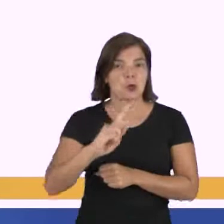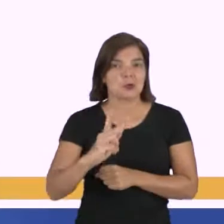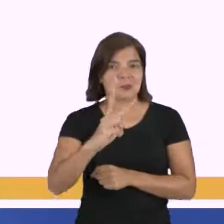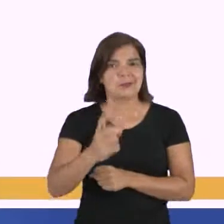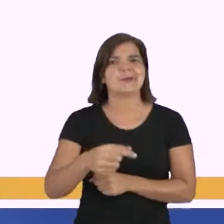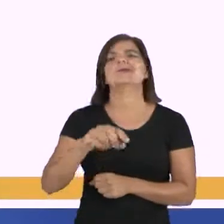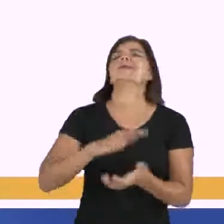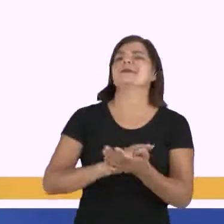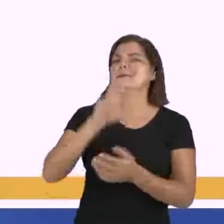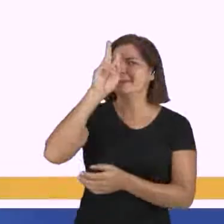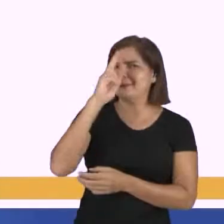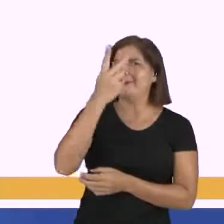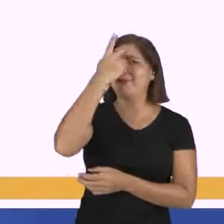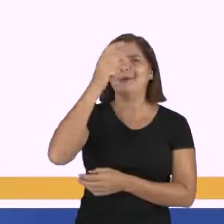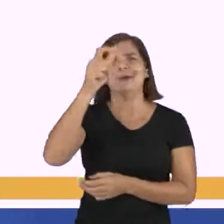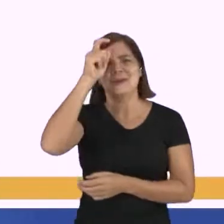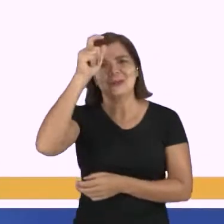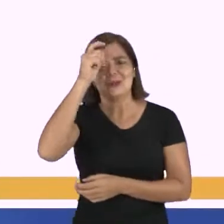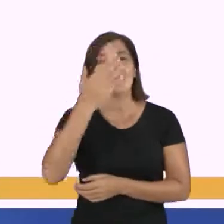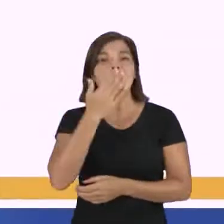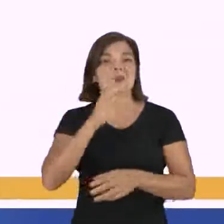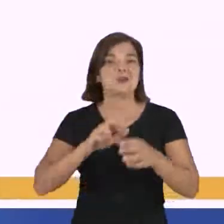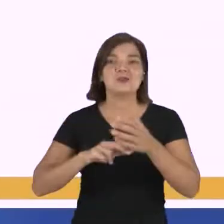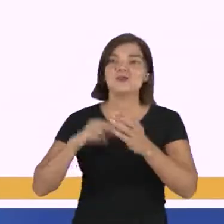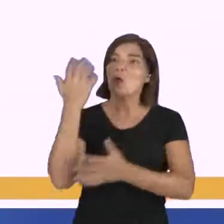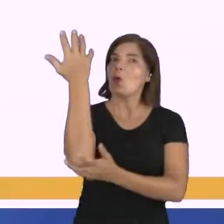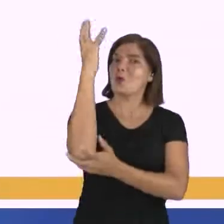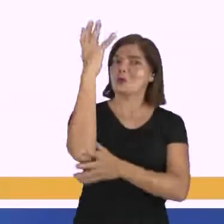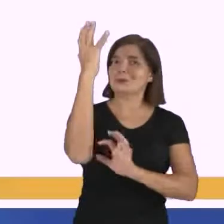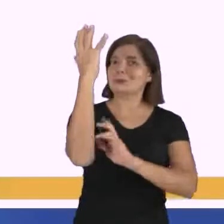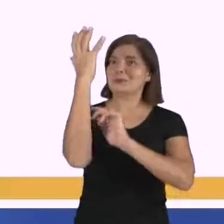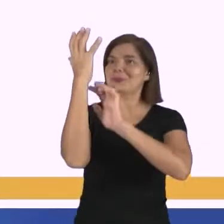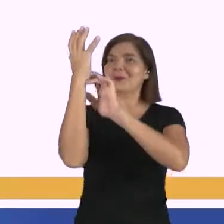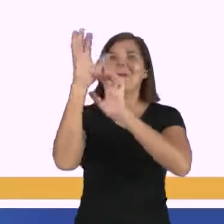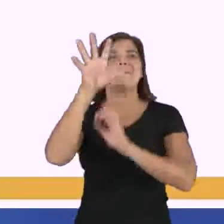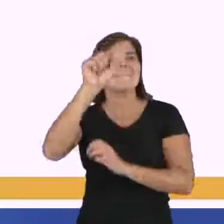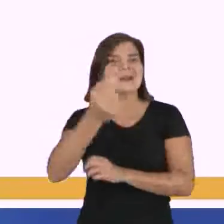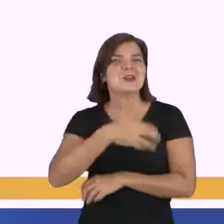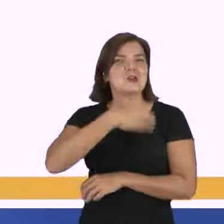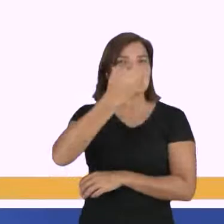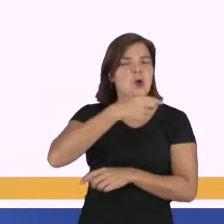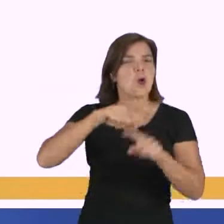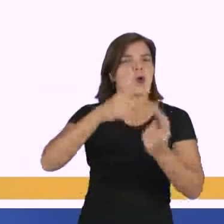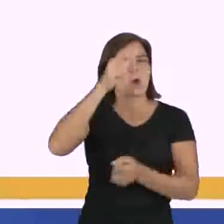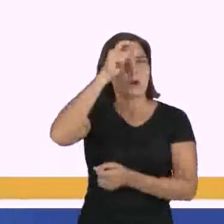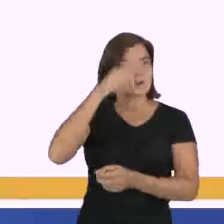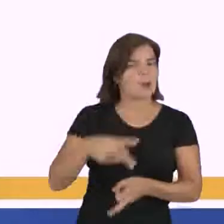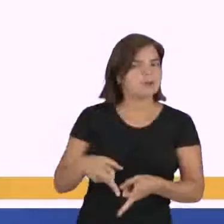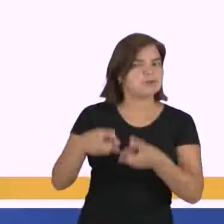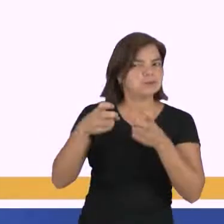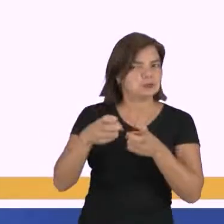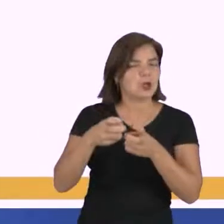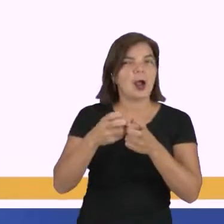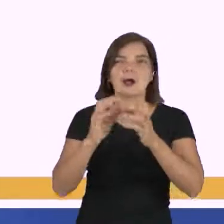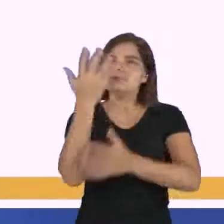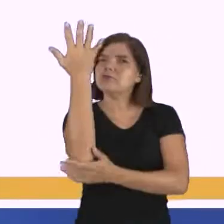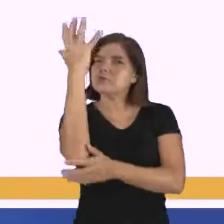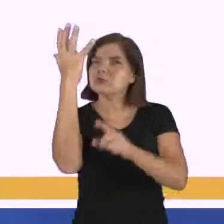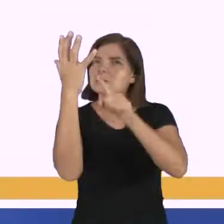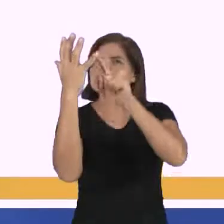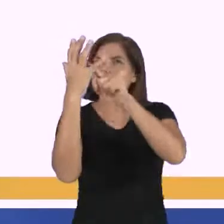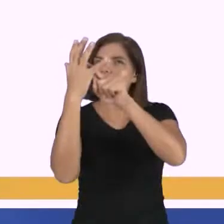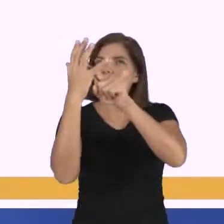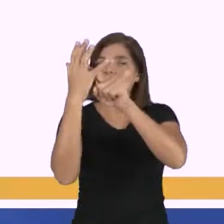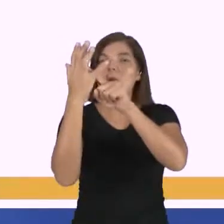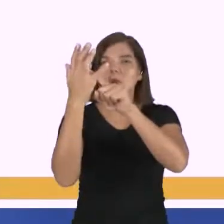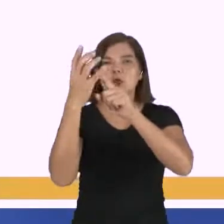diabo novamente quando pediu que ele subisse numa árvore para pegar algumas frutas. Com o diabo já no topo da árvore, Jack entalhou no tronco